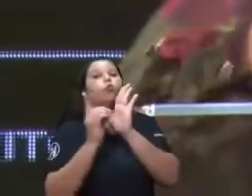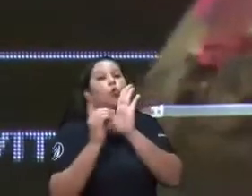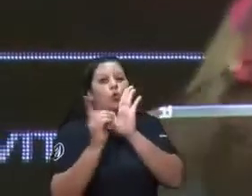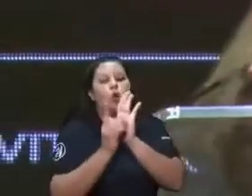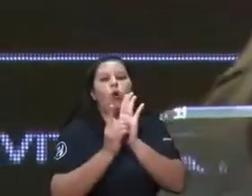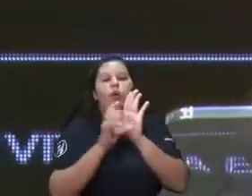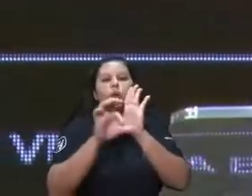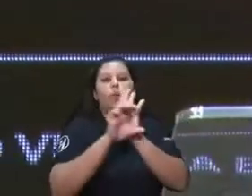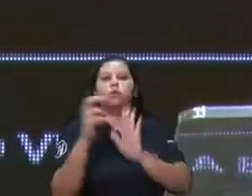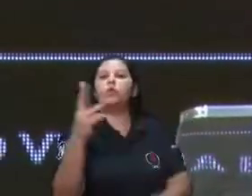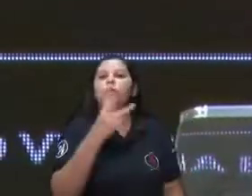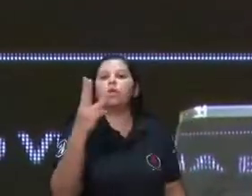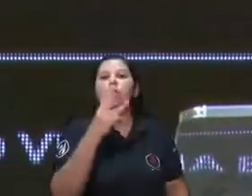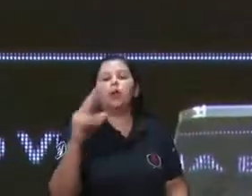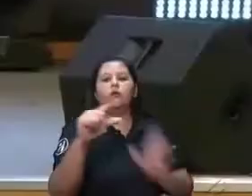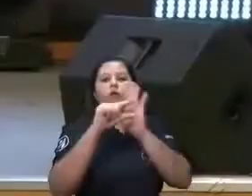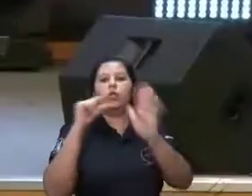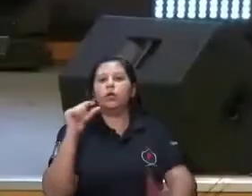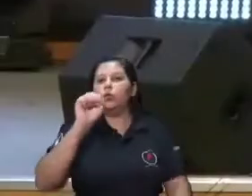Versículo